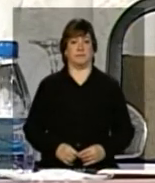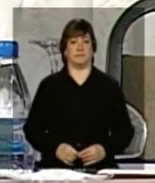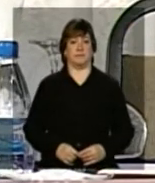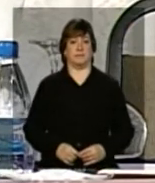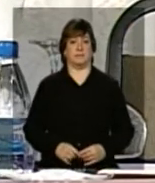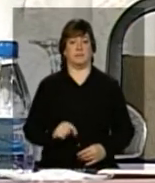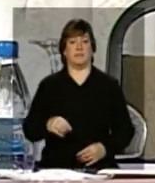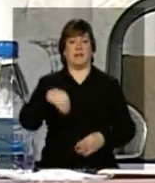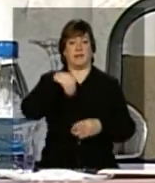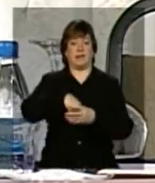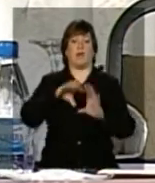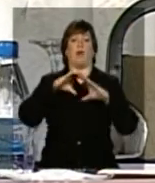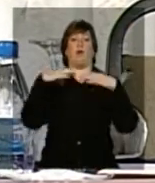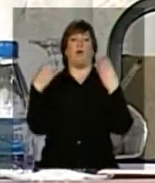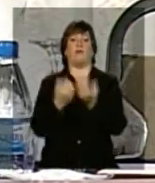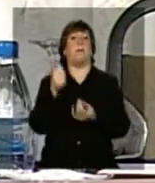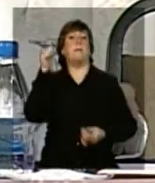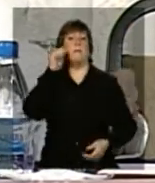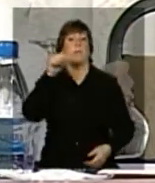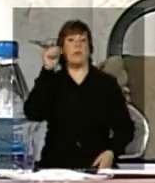no Fórum das Mulheres